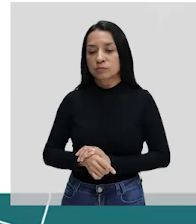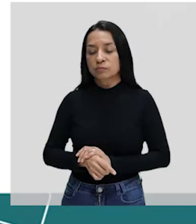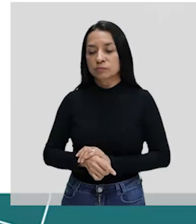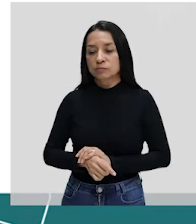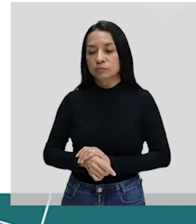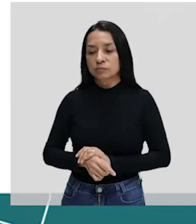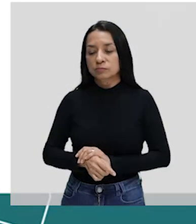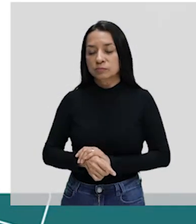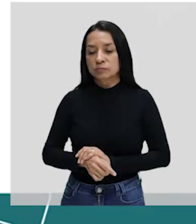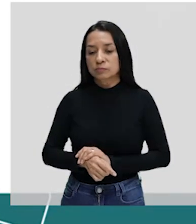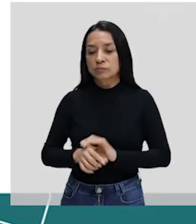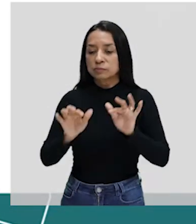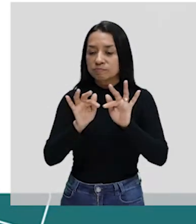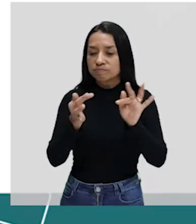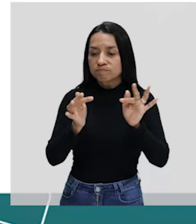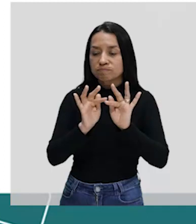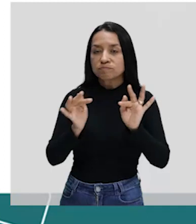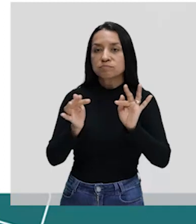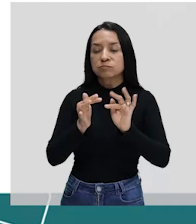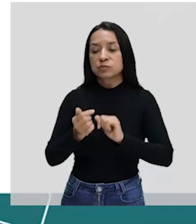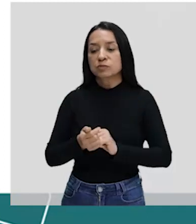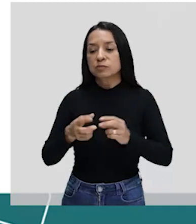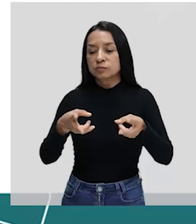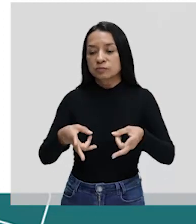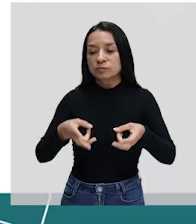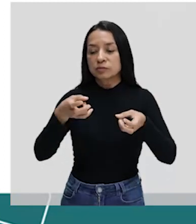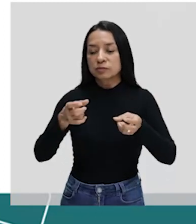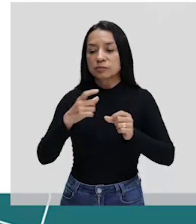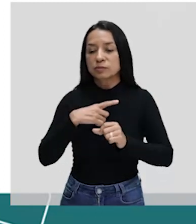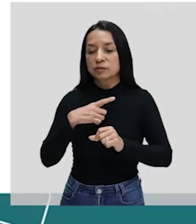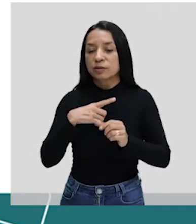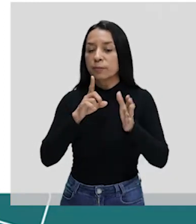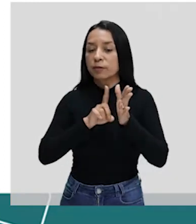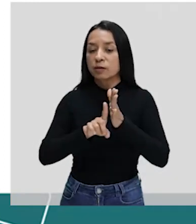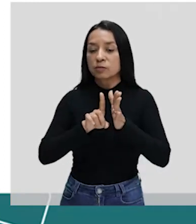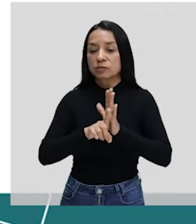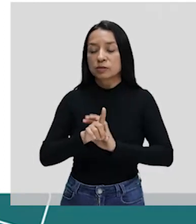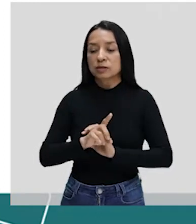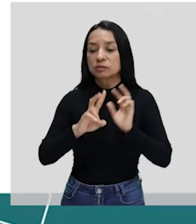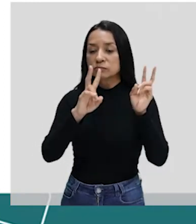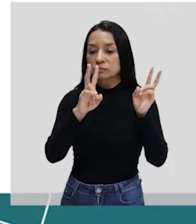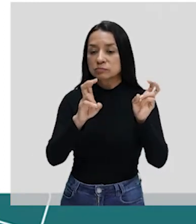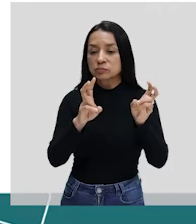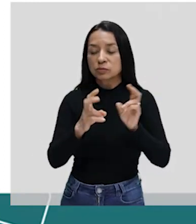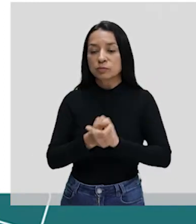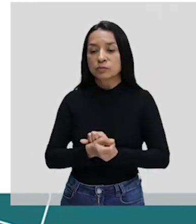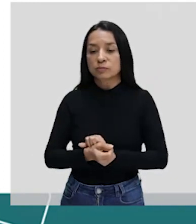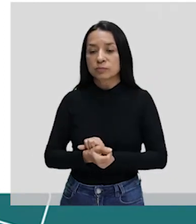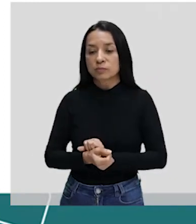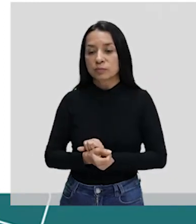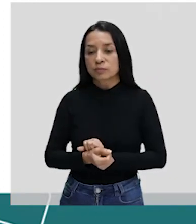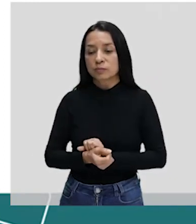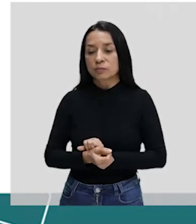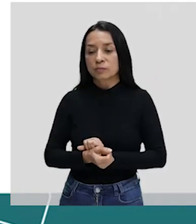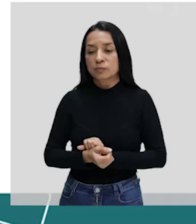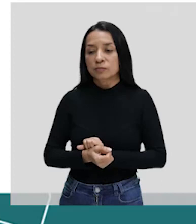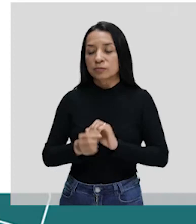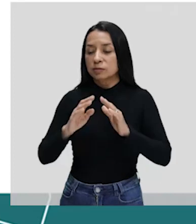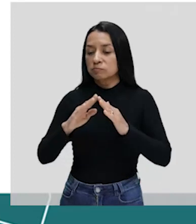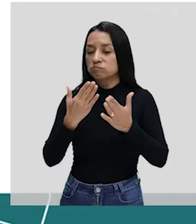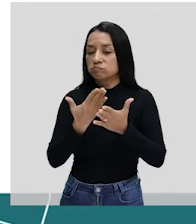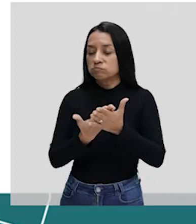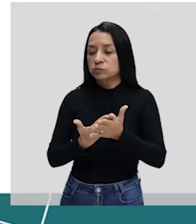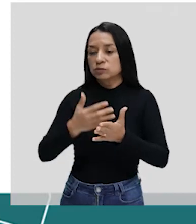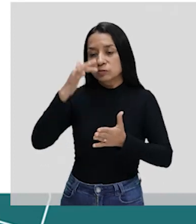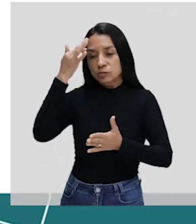muito simples, tá? Nós vamos perceber que ela vai perguntar sobre a análise da escola filosófica que